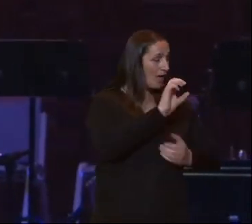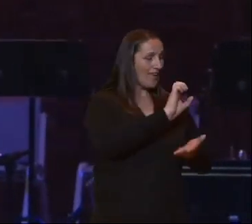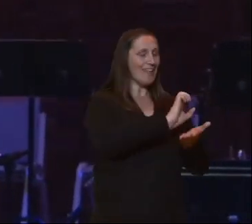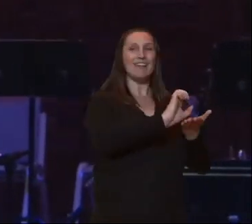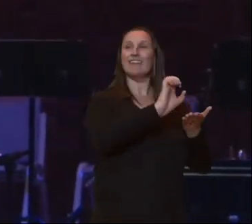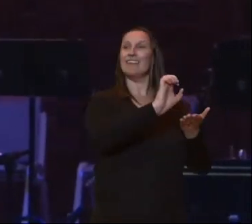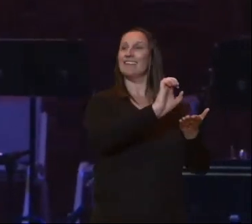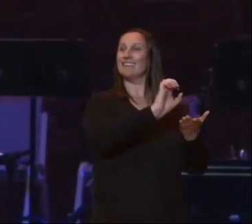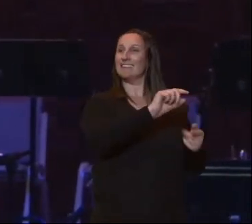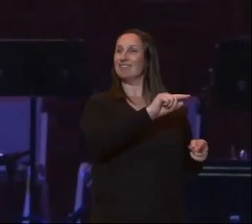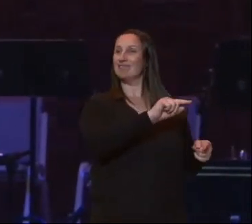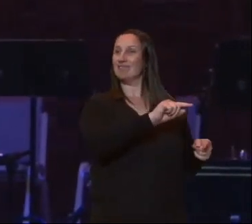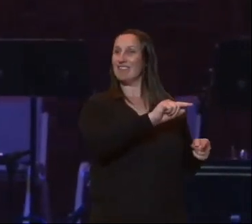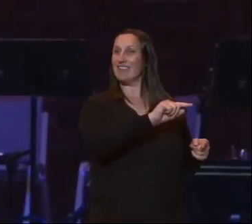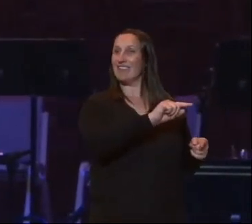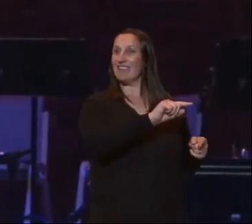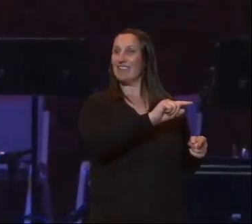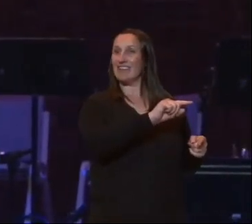socorre.